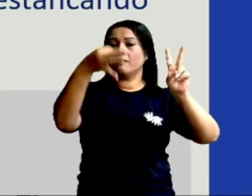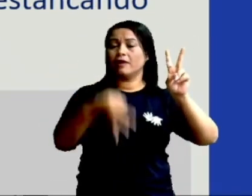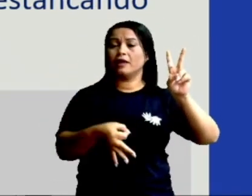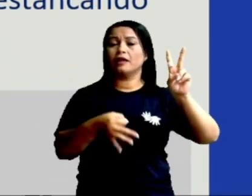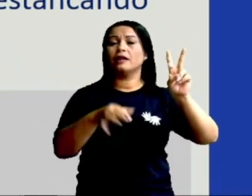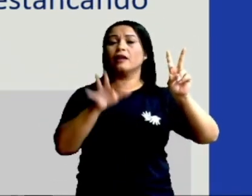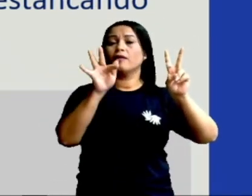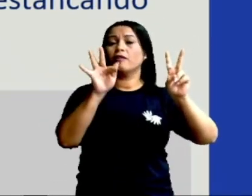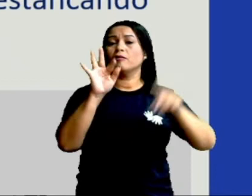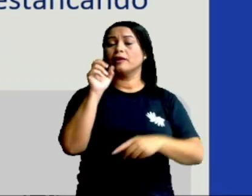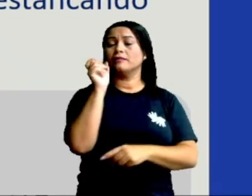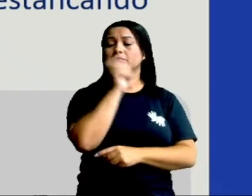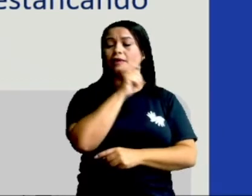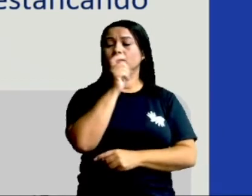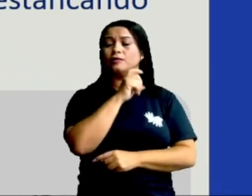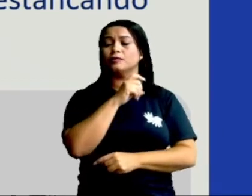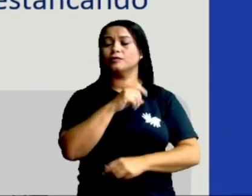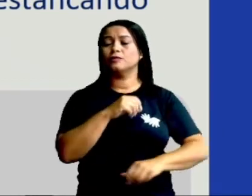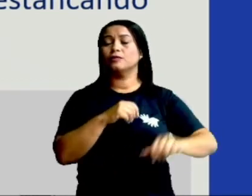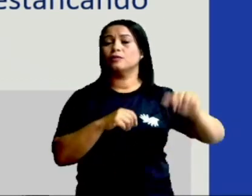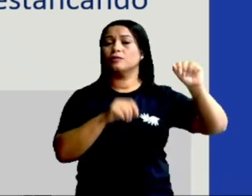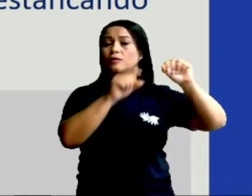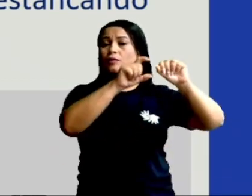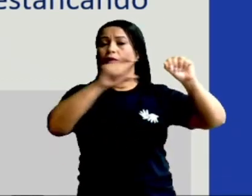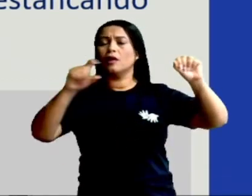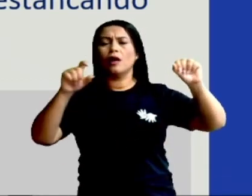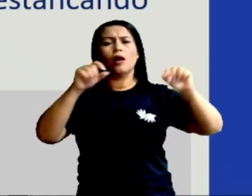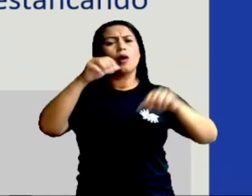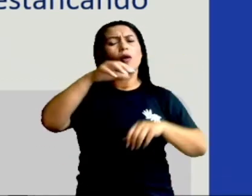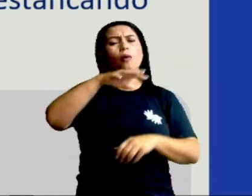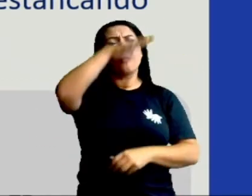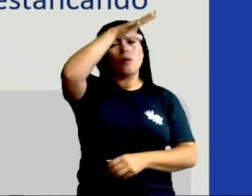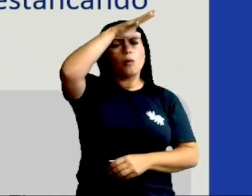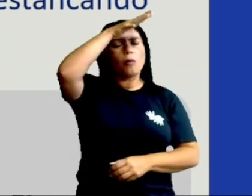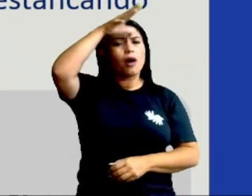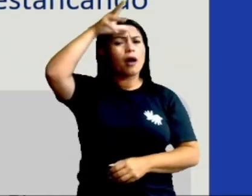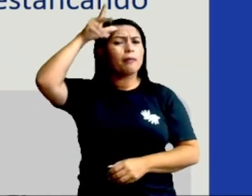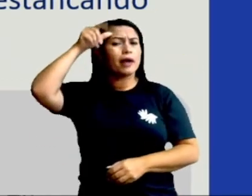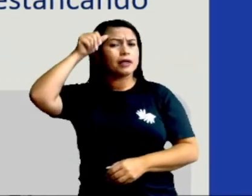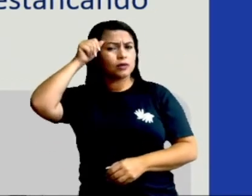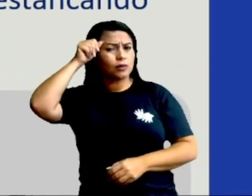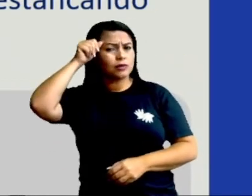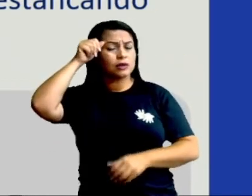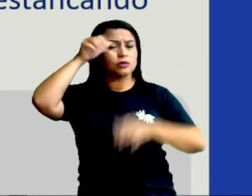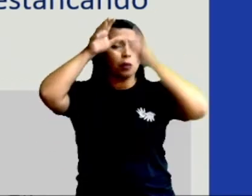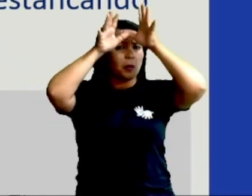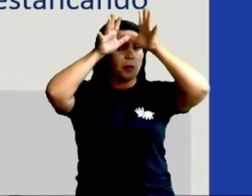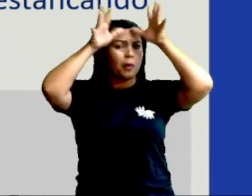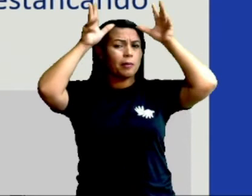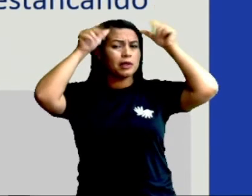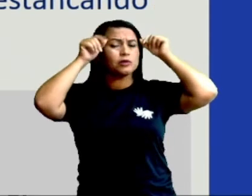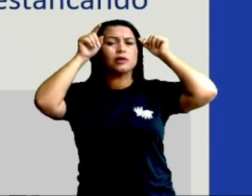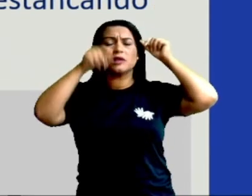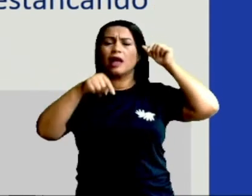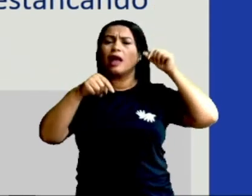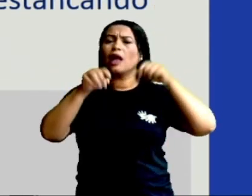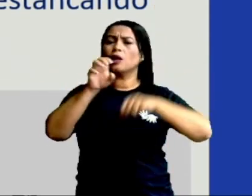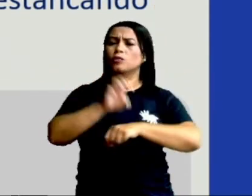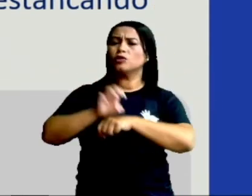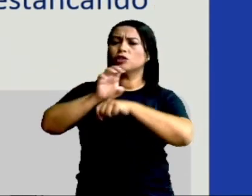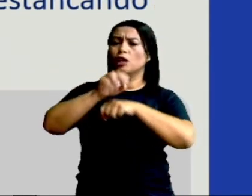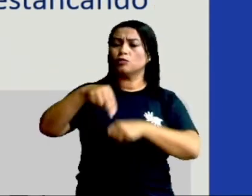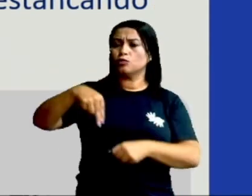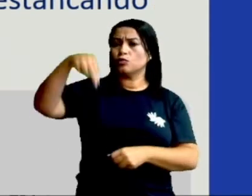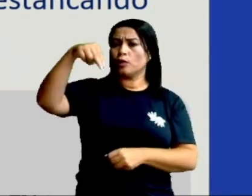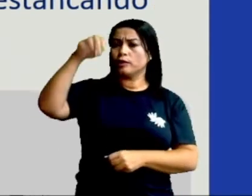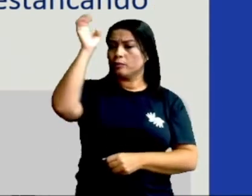relação a região norte e o Amazonas é um estado do norte do Brasil correto dizer isso